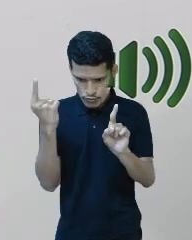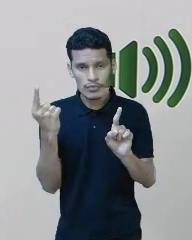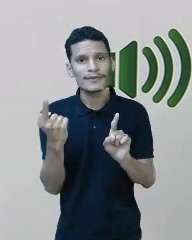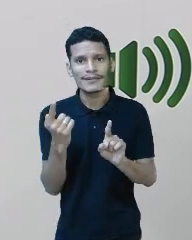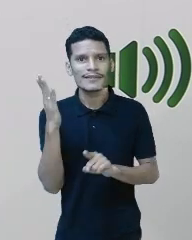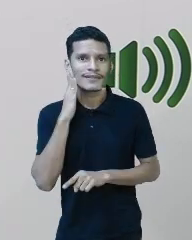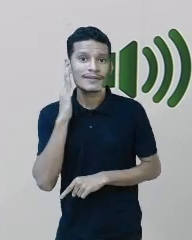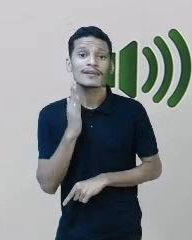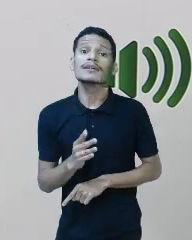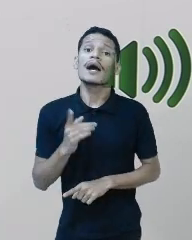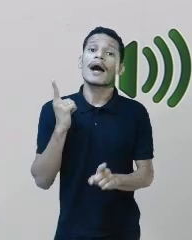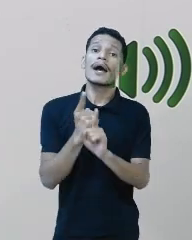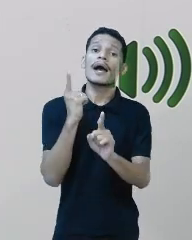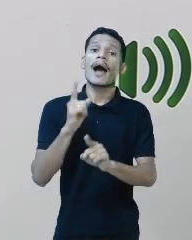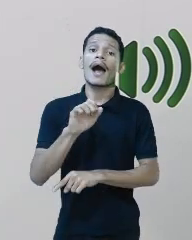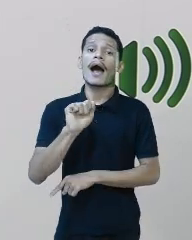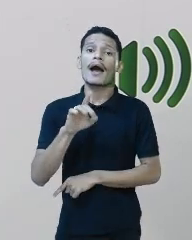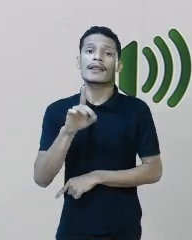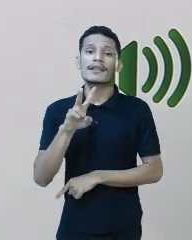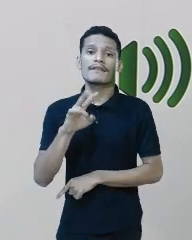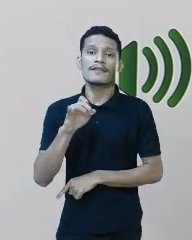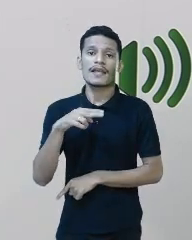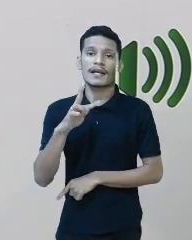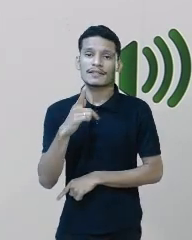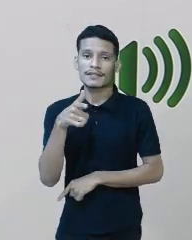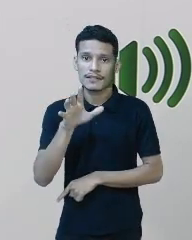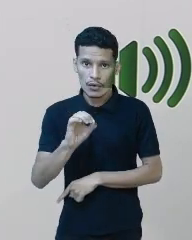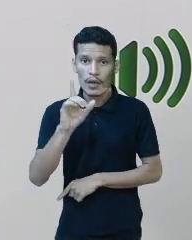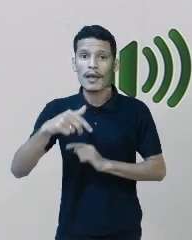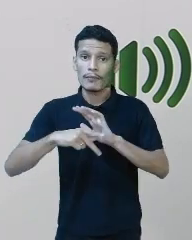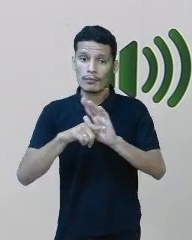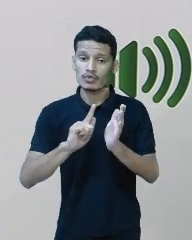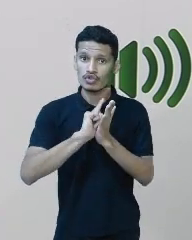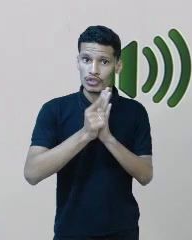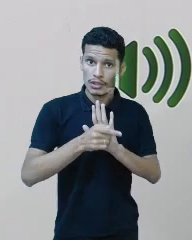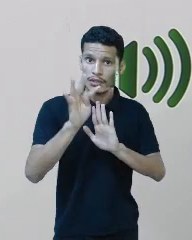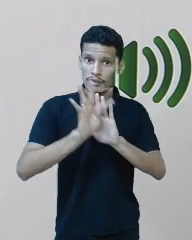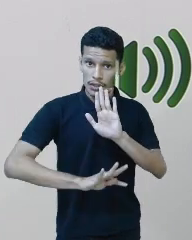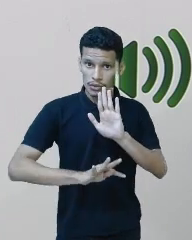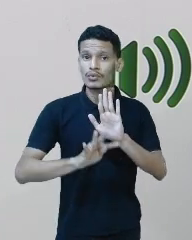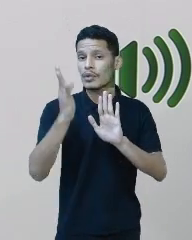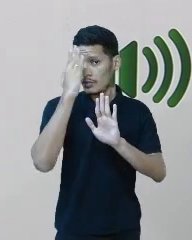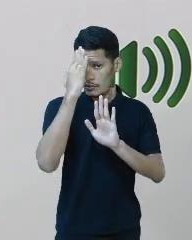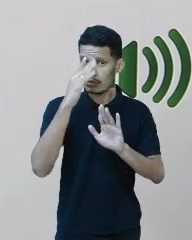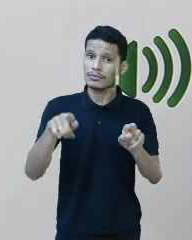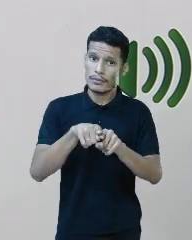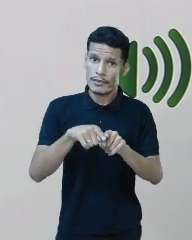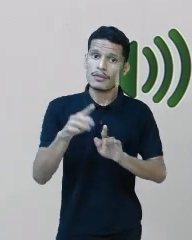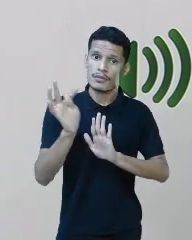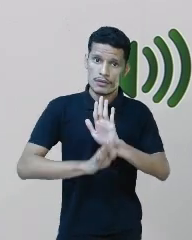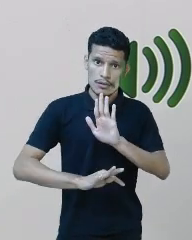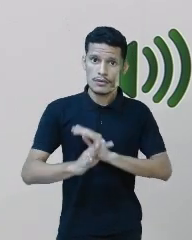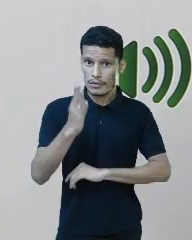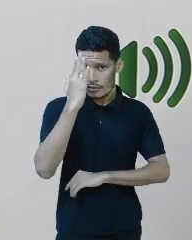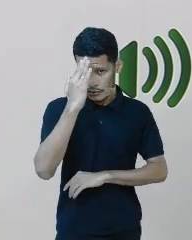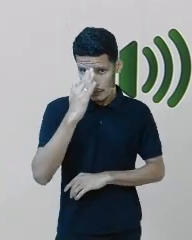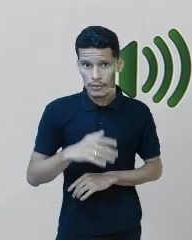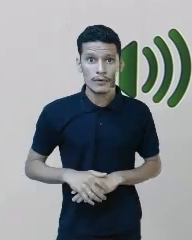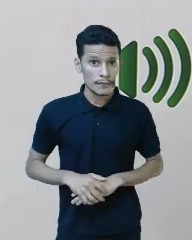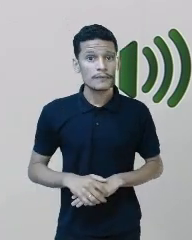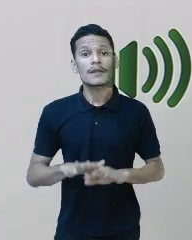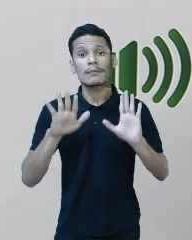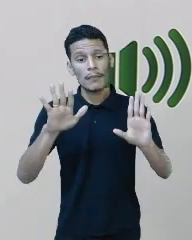que a adivinhação é um gênero textual, é uma forma de texto também, né? E sendo